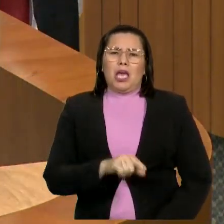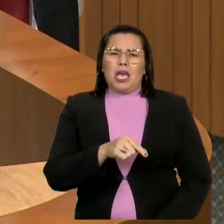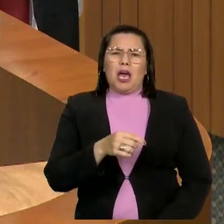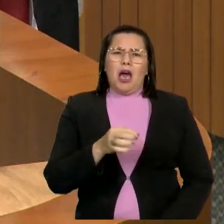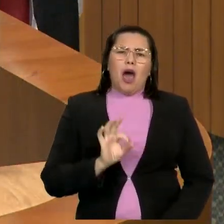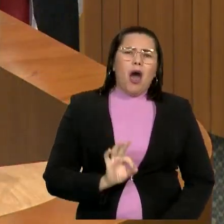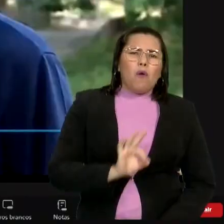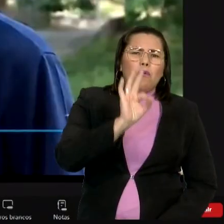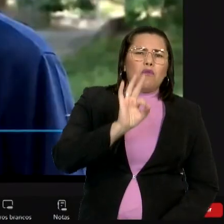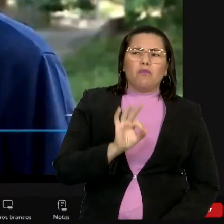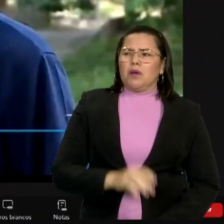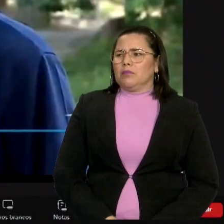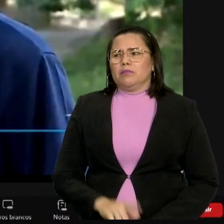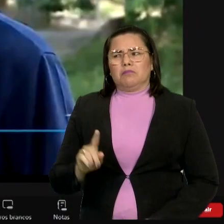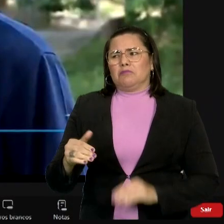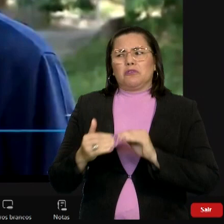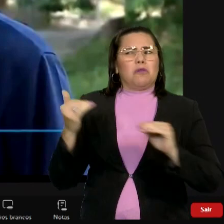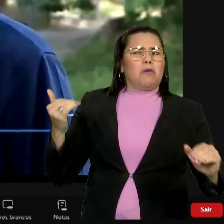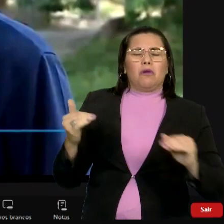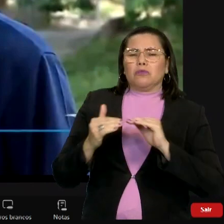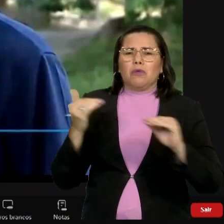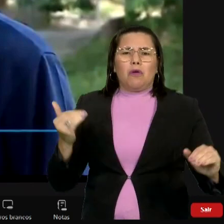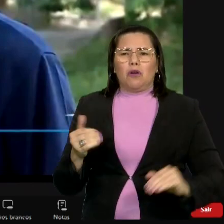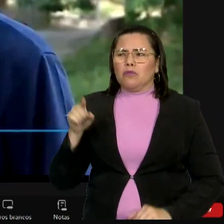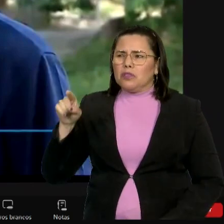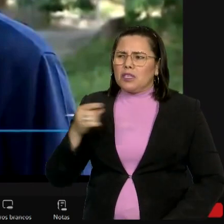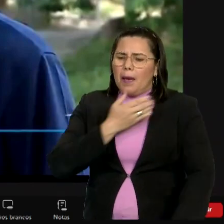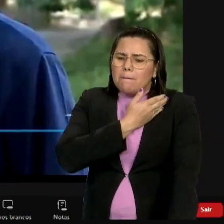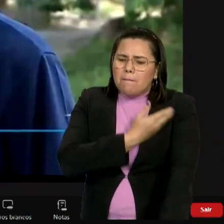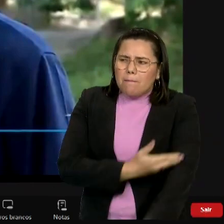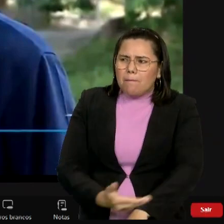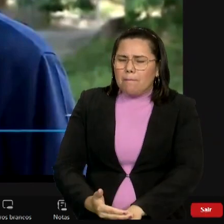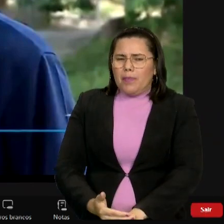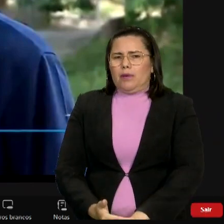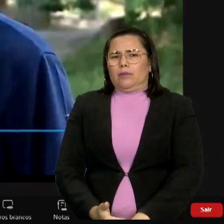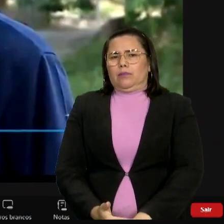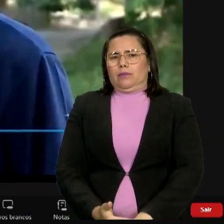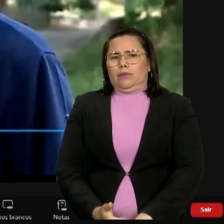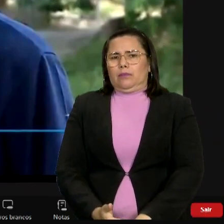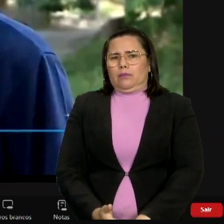vamos aceitar. Você não é pardo, você é branco e você não